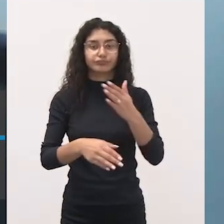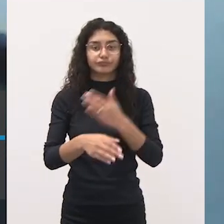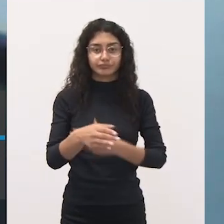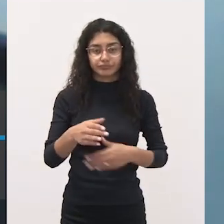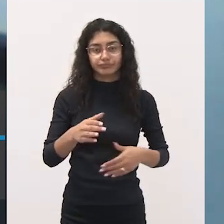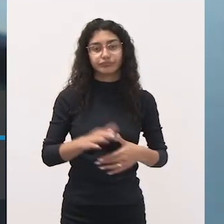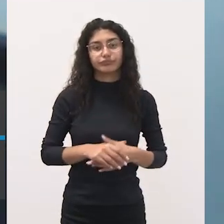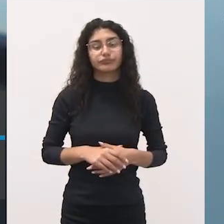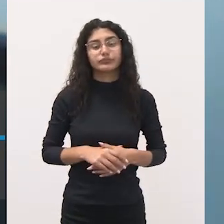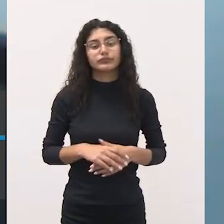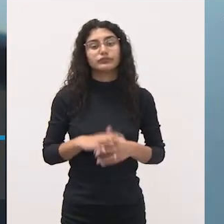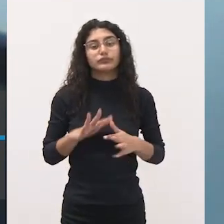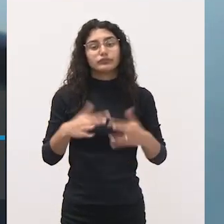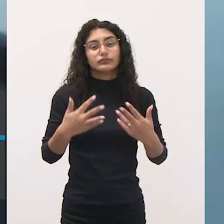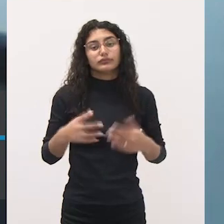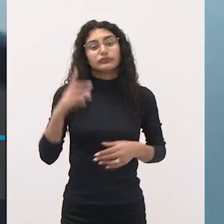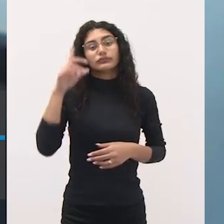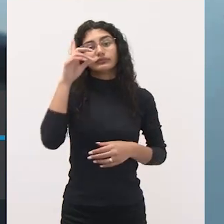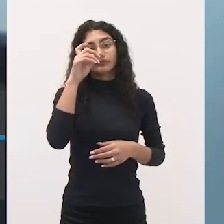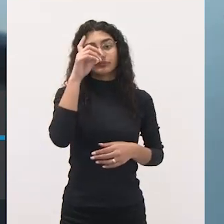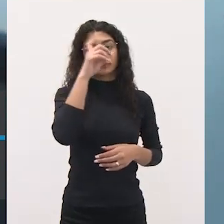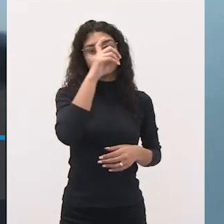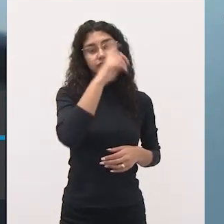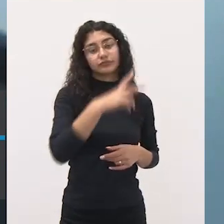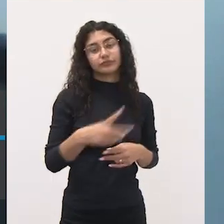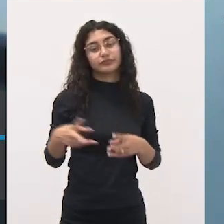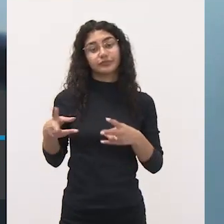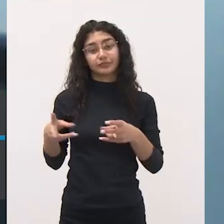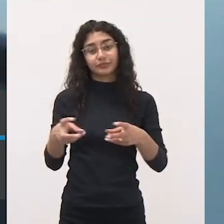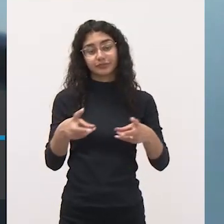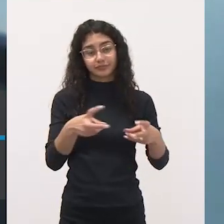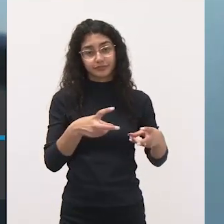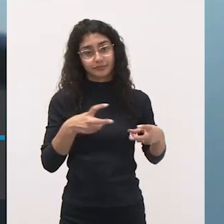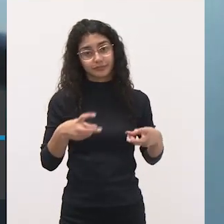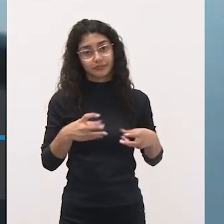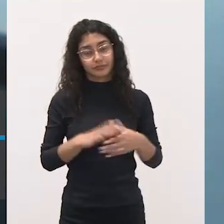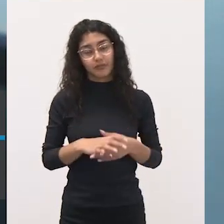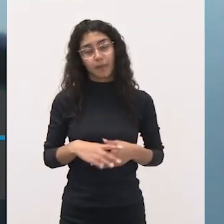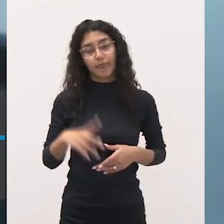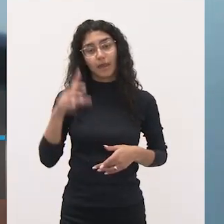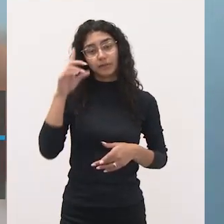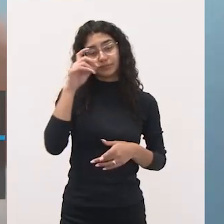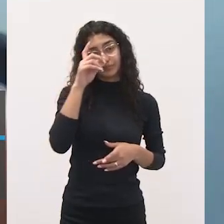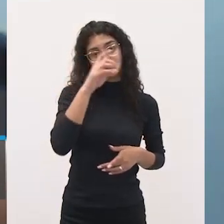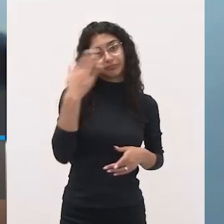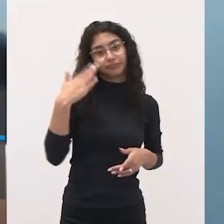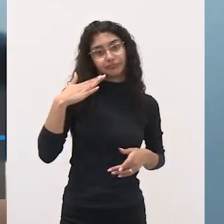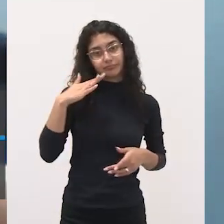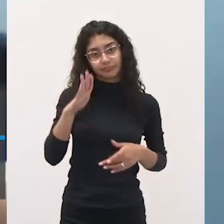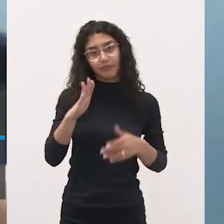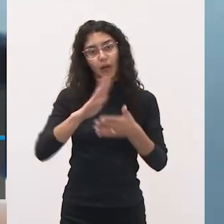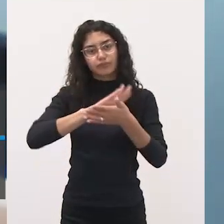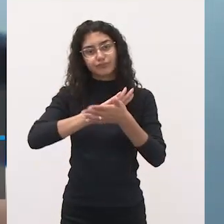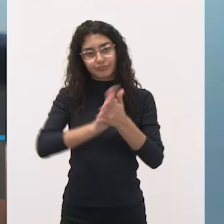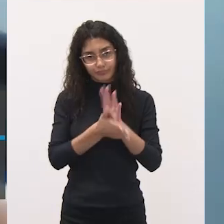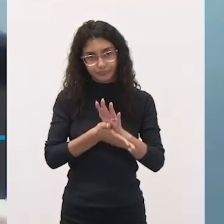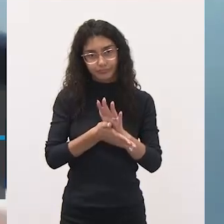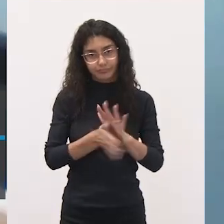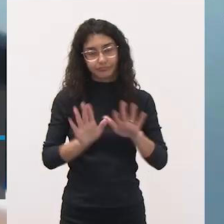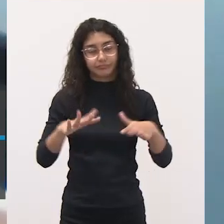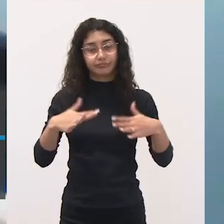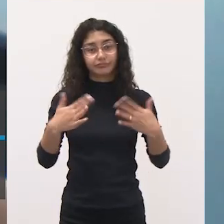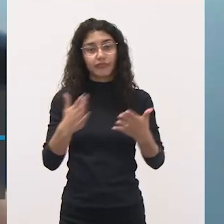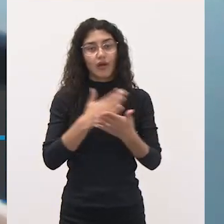função. Essa dificuldade de olhar é uma dificuldade que a gente pode desconstruir. E